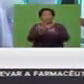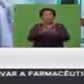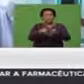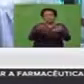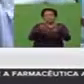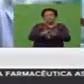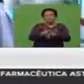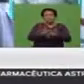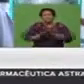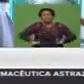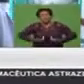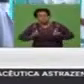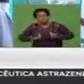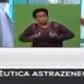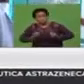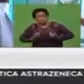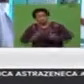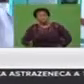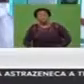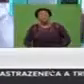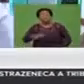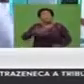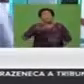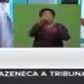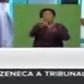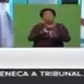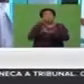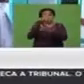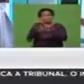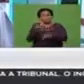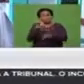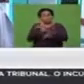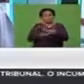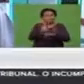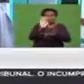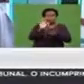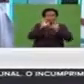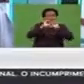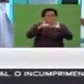muito jovem, e tem sua experiência em divulgar a sua técnica própria